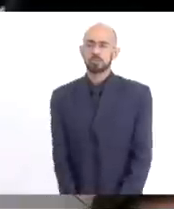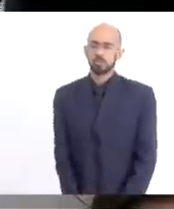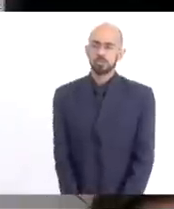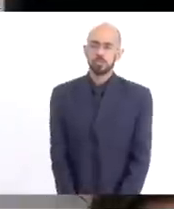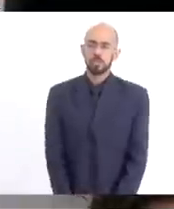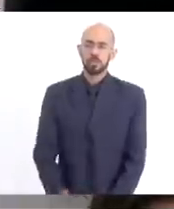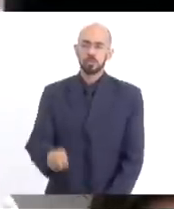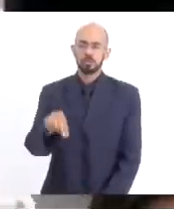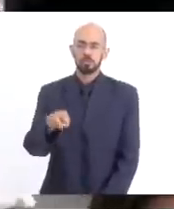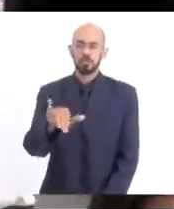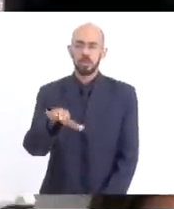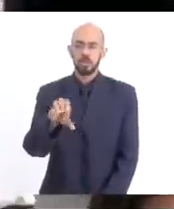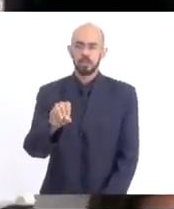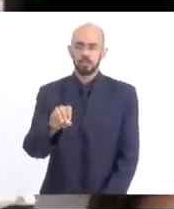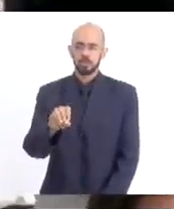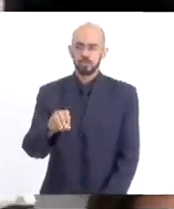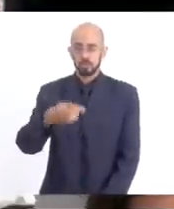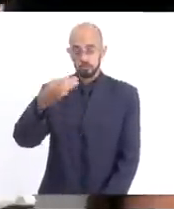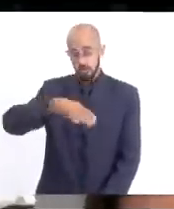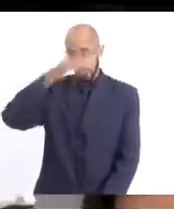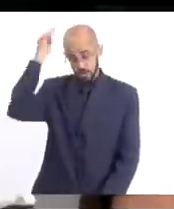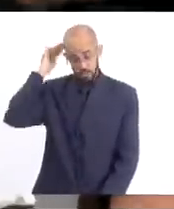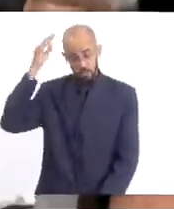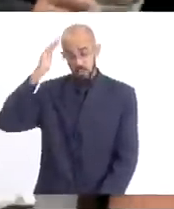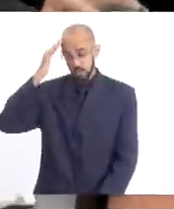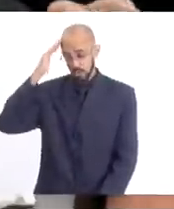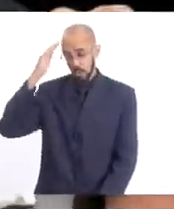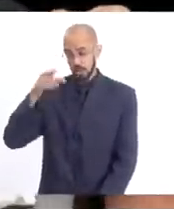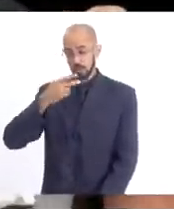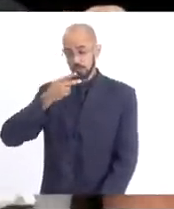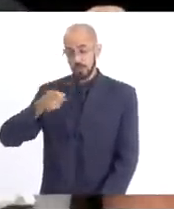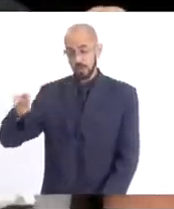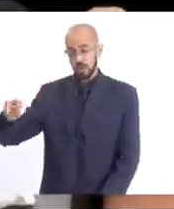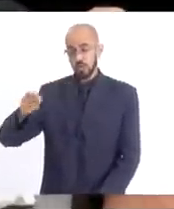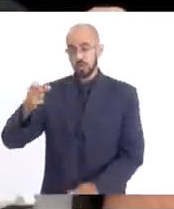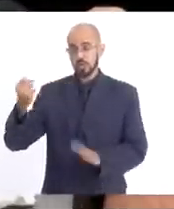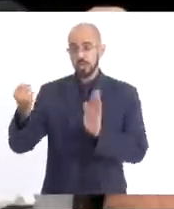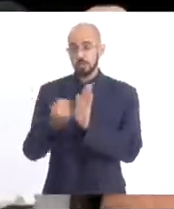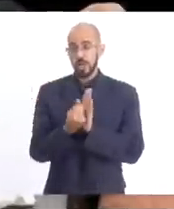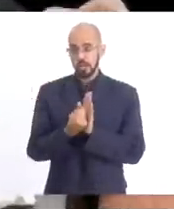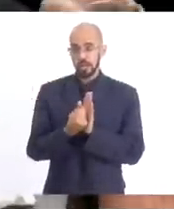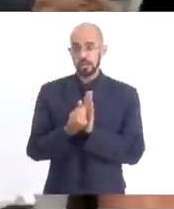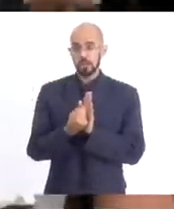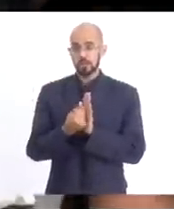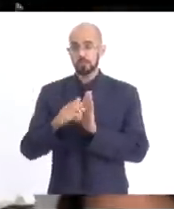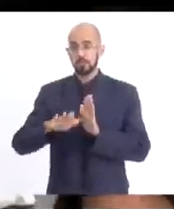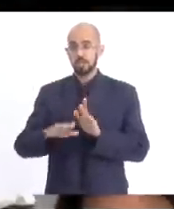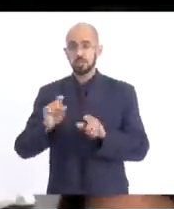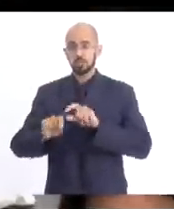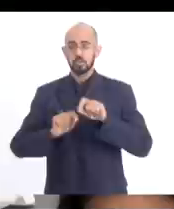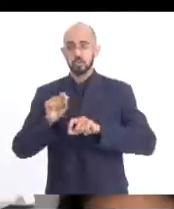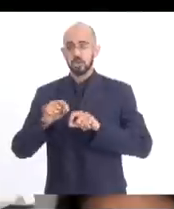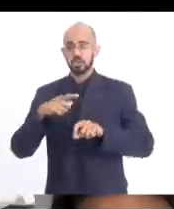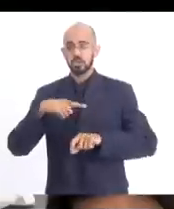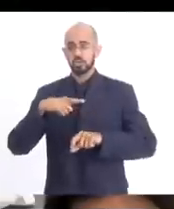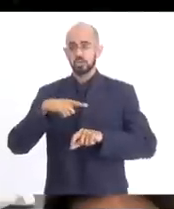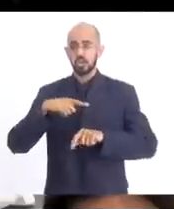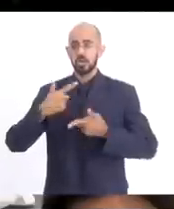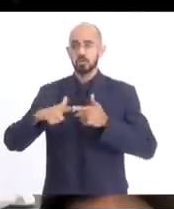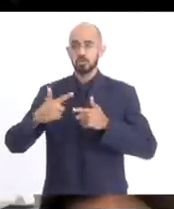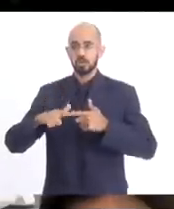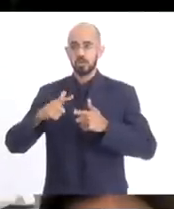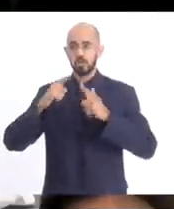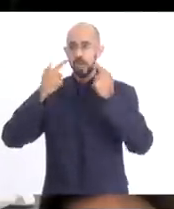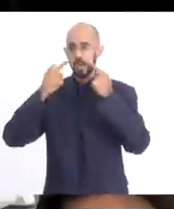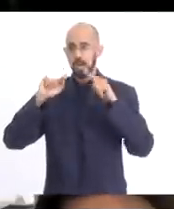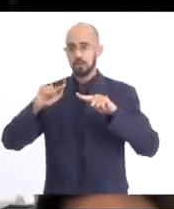Márcio, eu particularmente eu entendo essa questão do impacto, mas a gente tem uma questão que é